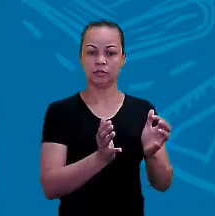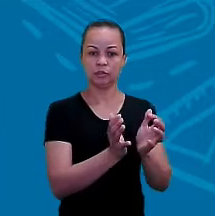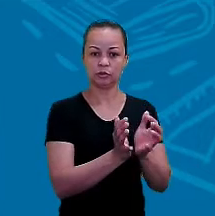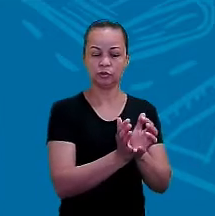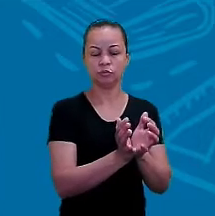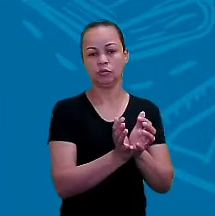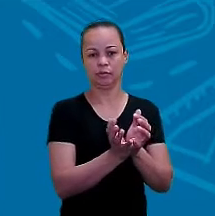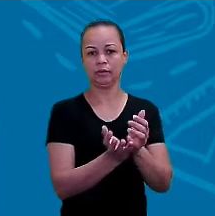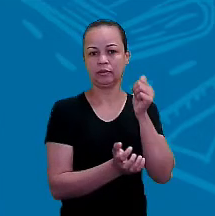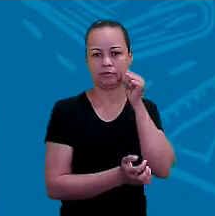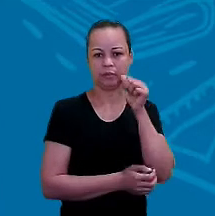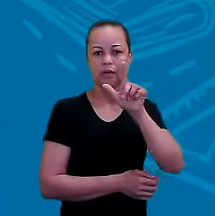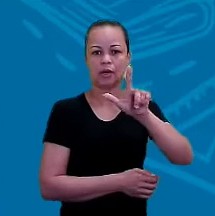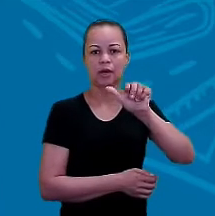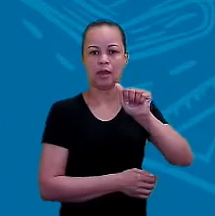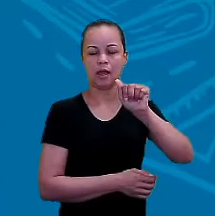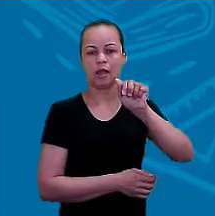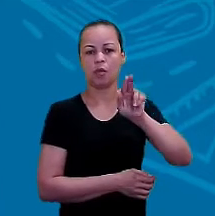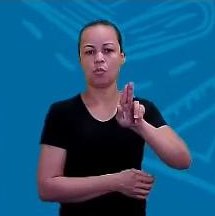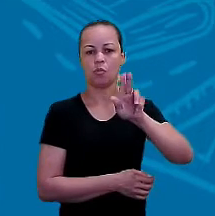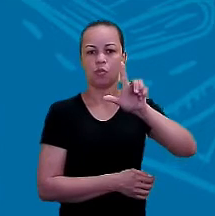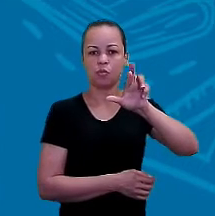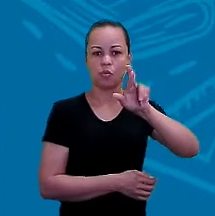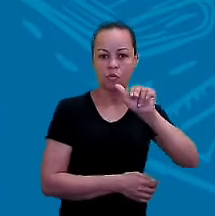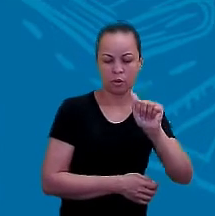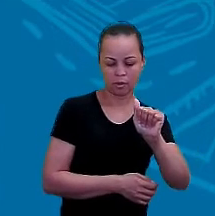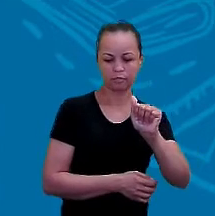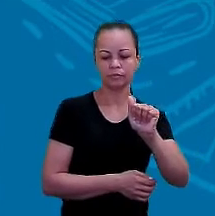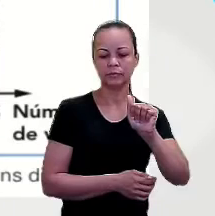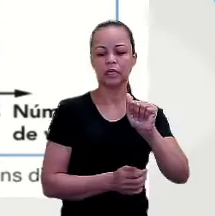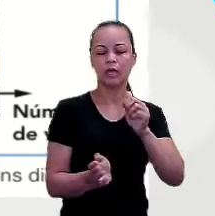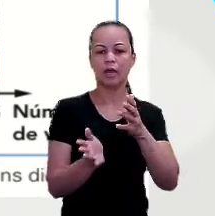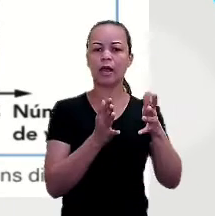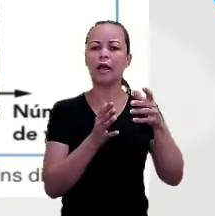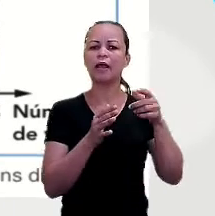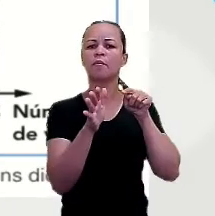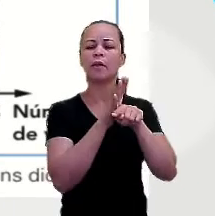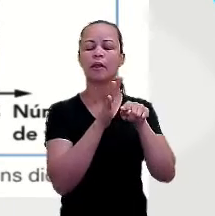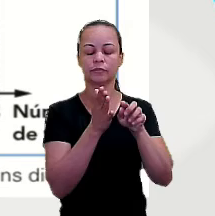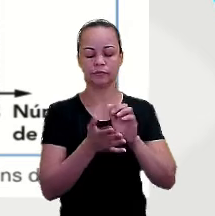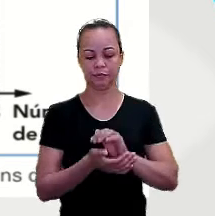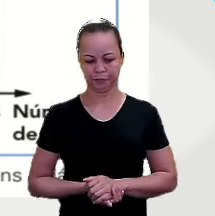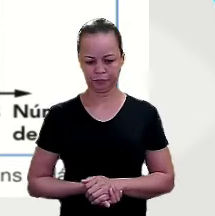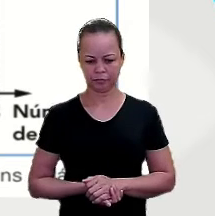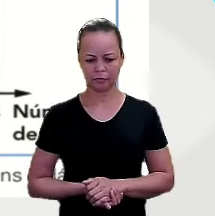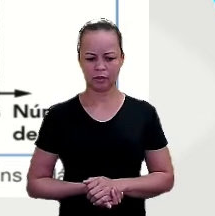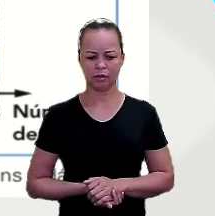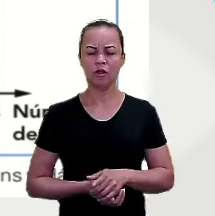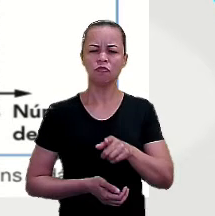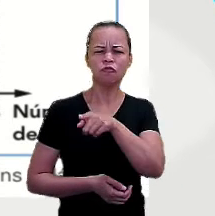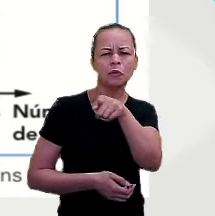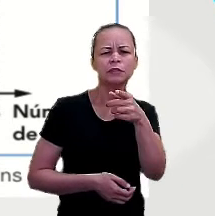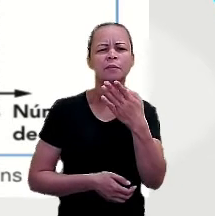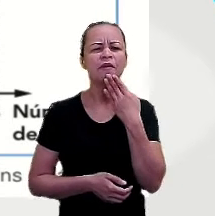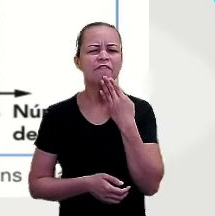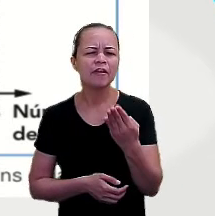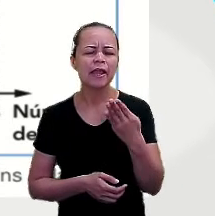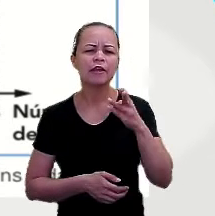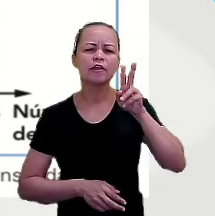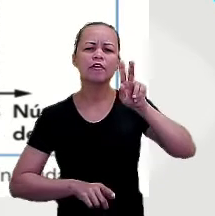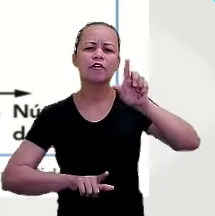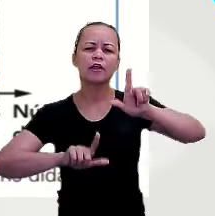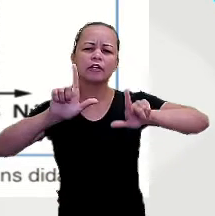uma pesquisa com esta pergunta. A pergunta é o seguinte: o que você prefere assistir pela televisão?